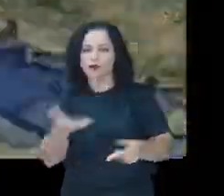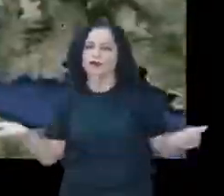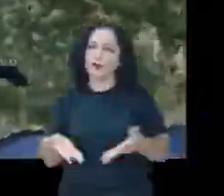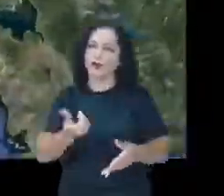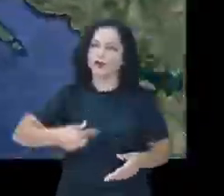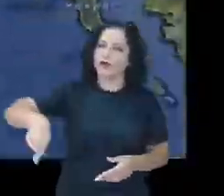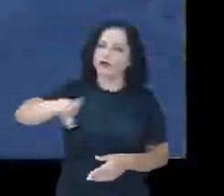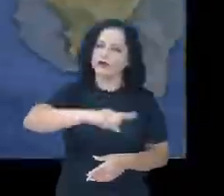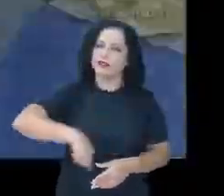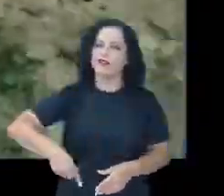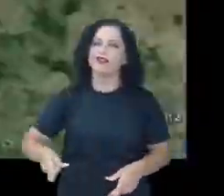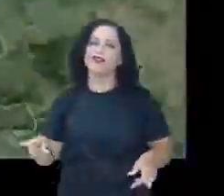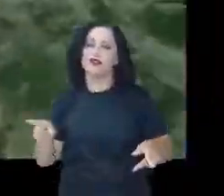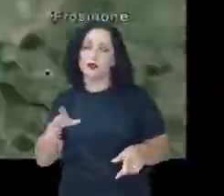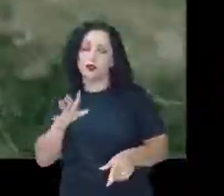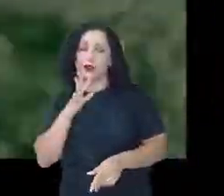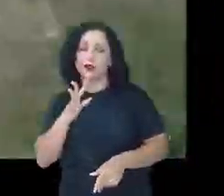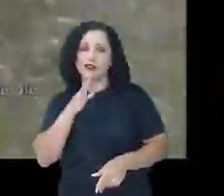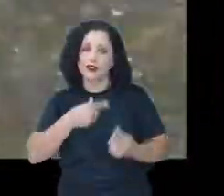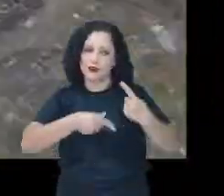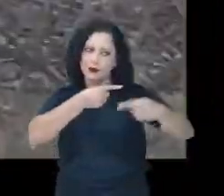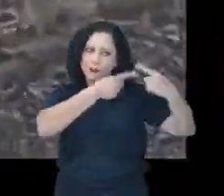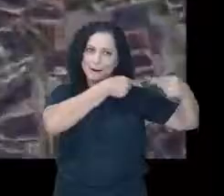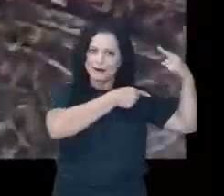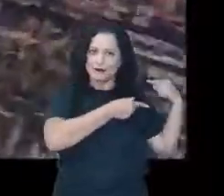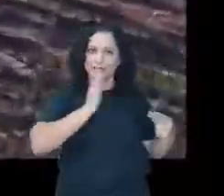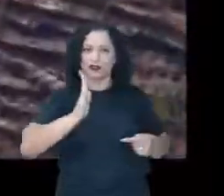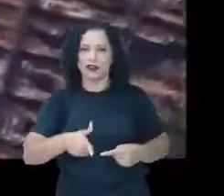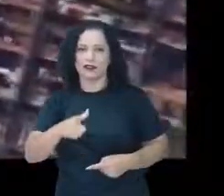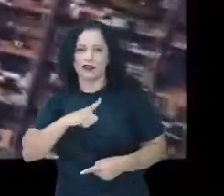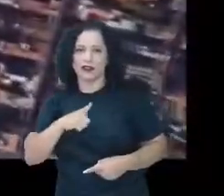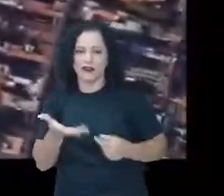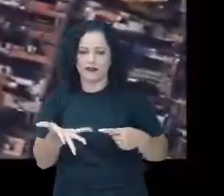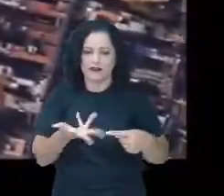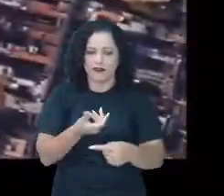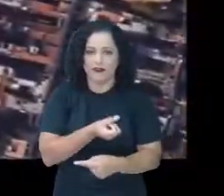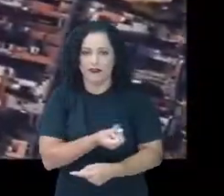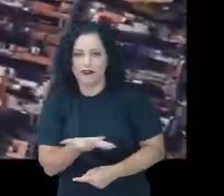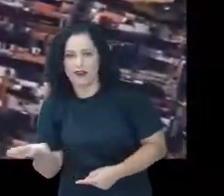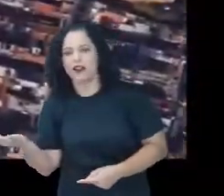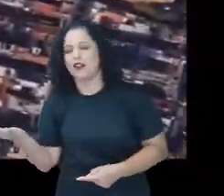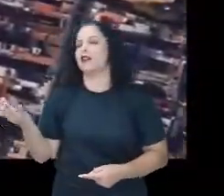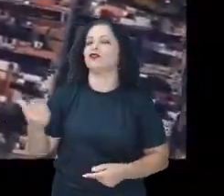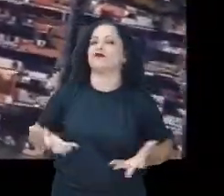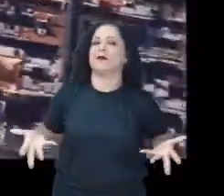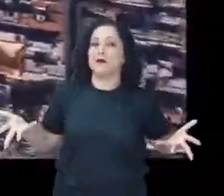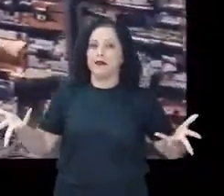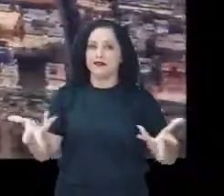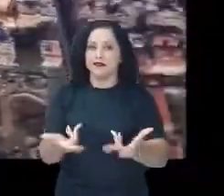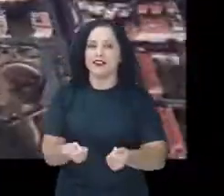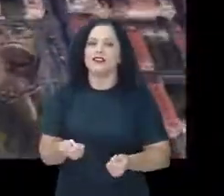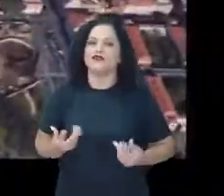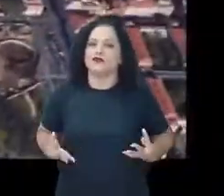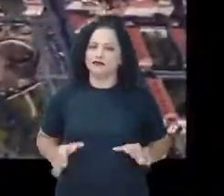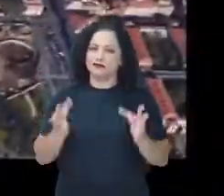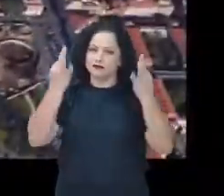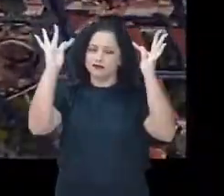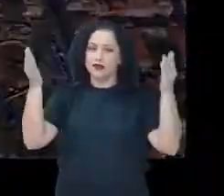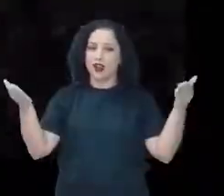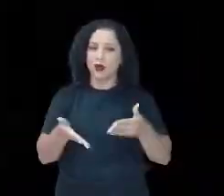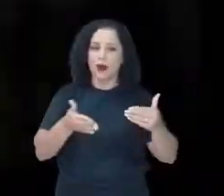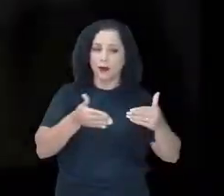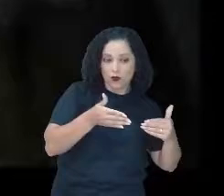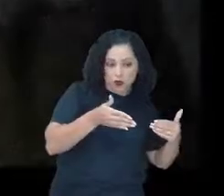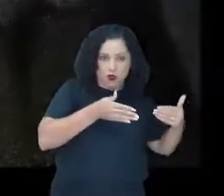já sabemos que mesmo na antiguidade já existiam muitas máquinas que eram verdadeiras maravilhas, vamos pular um pouco no